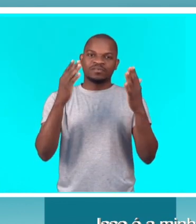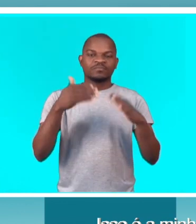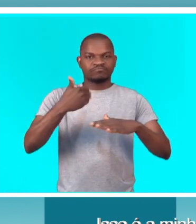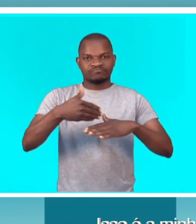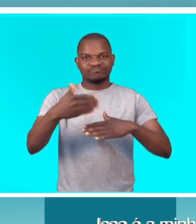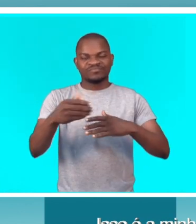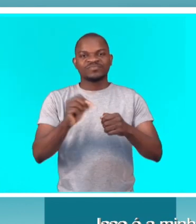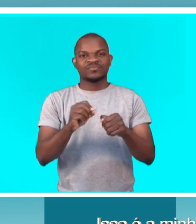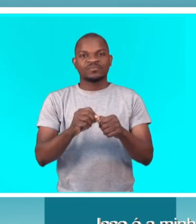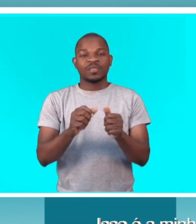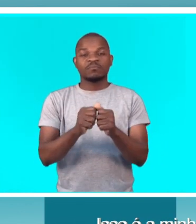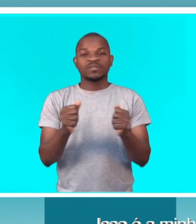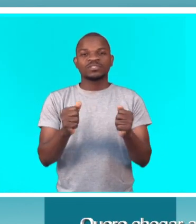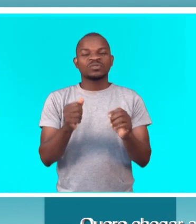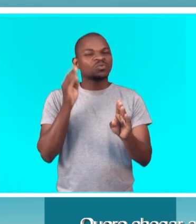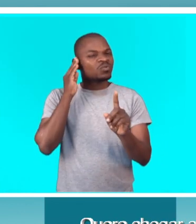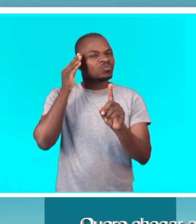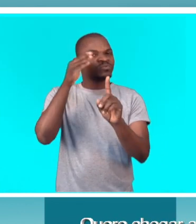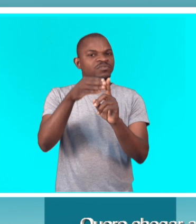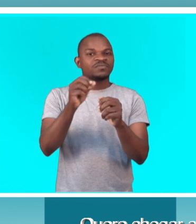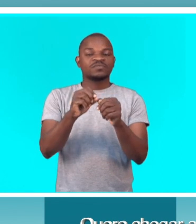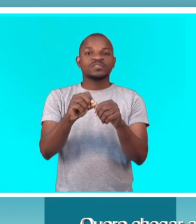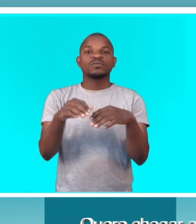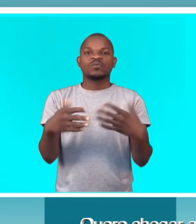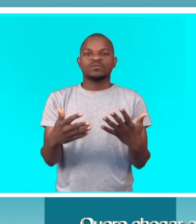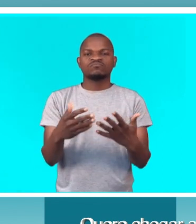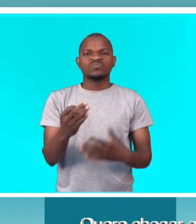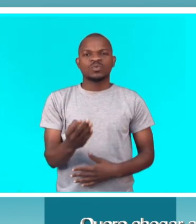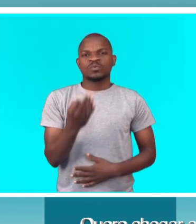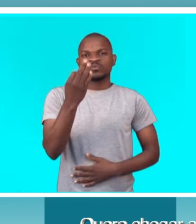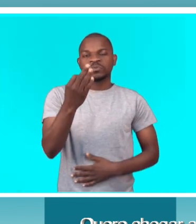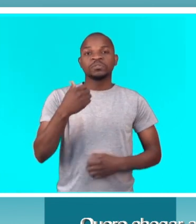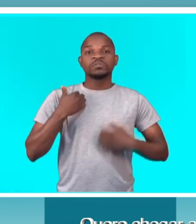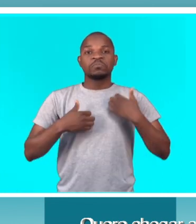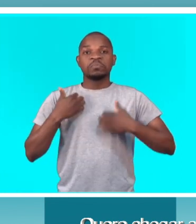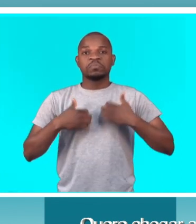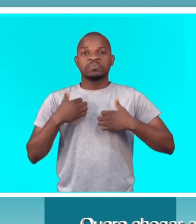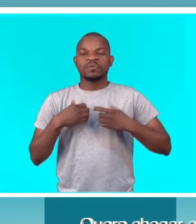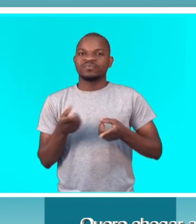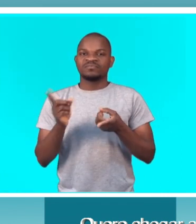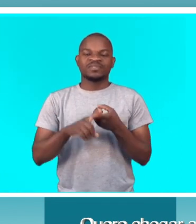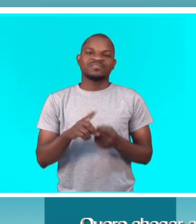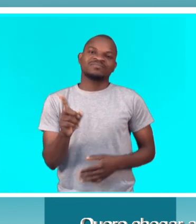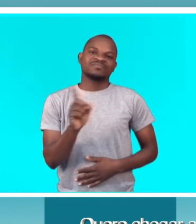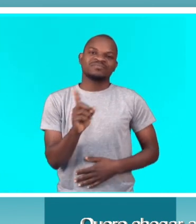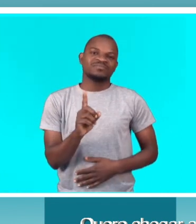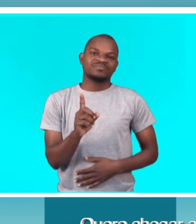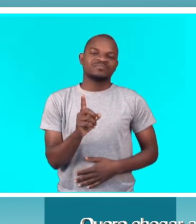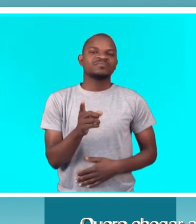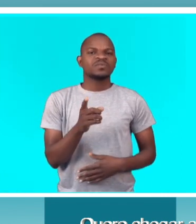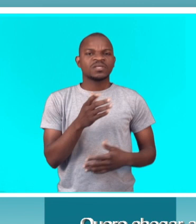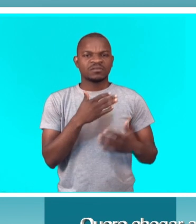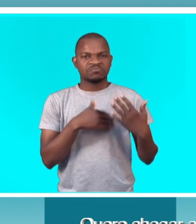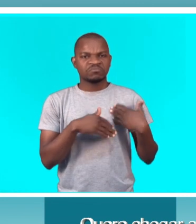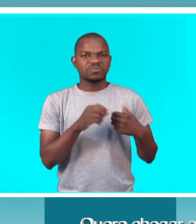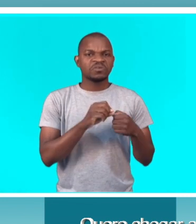faz parte de mim. eu quero chegar ao ponto de não ter que me preocupar com as consequências de